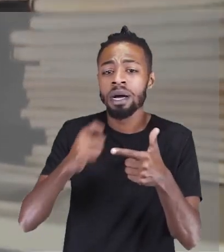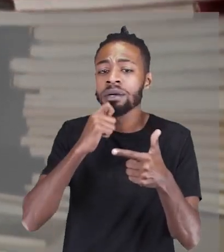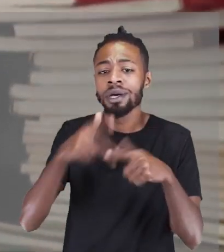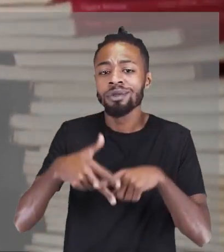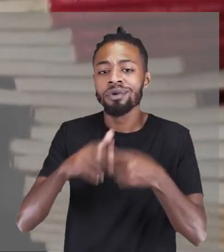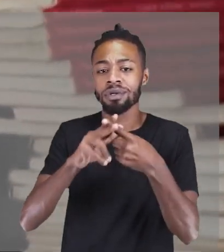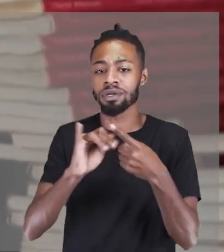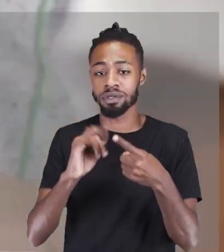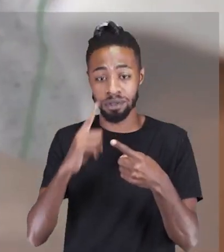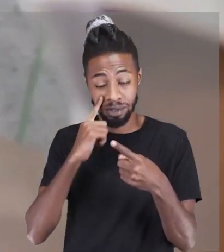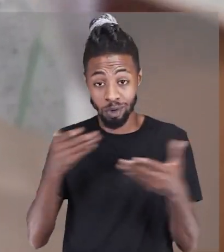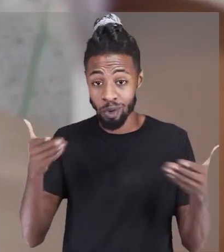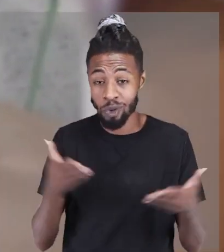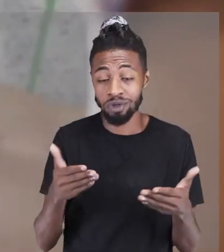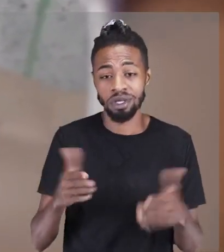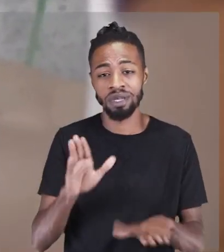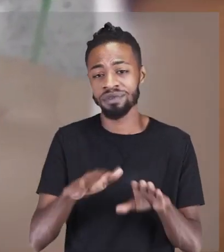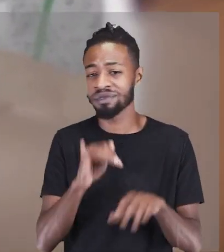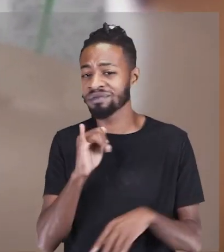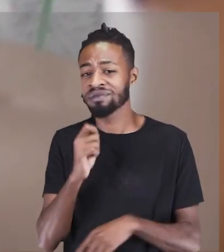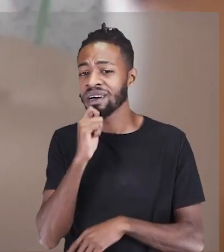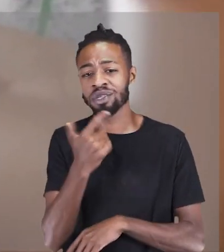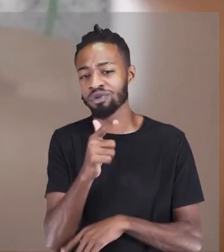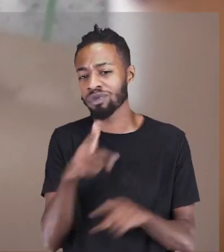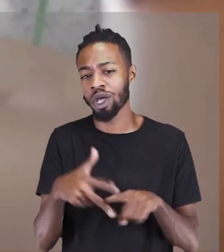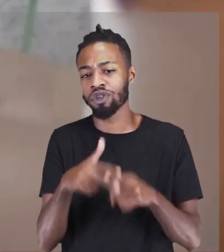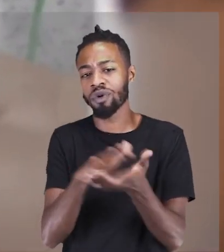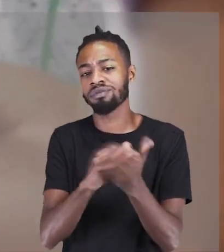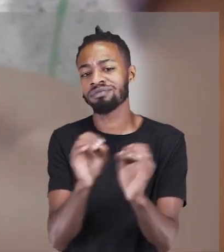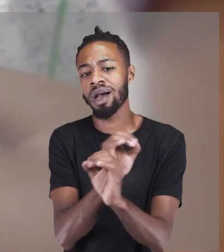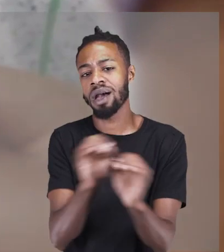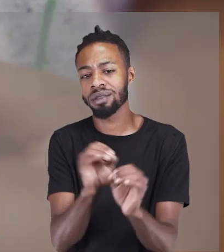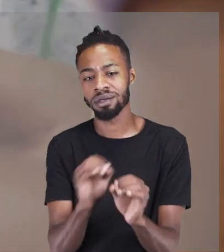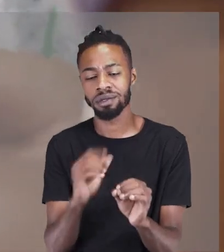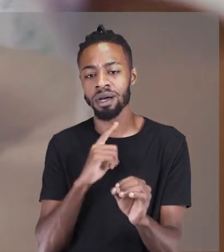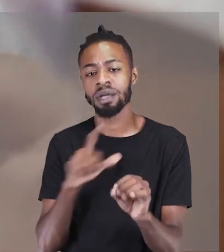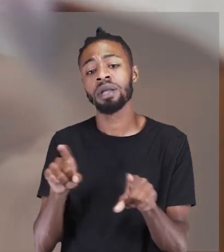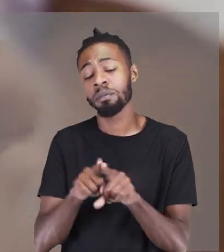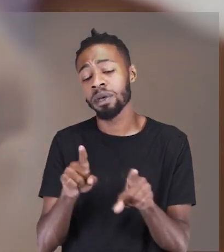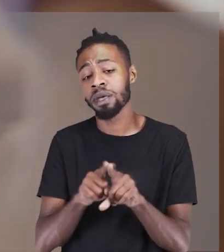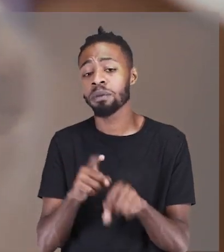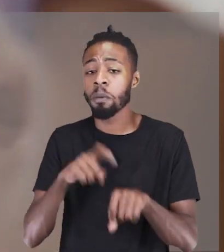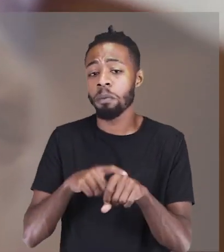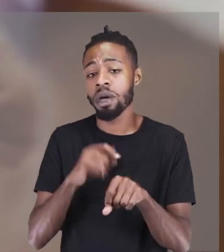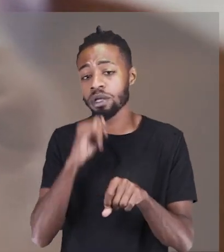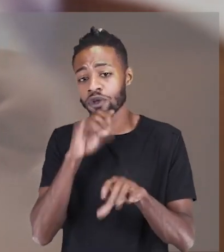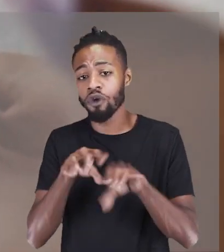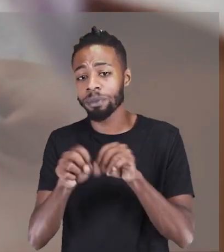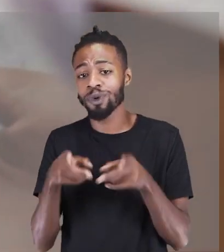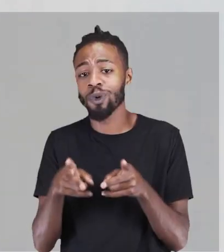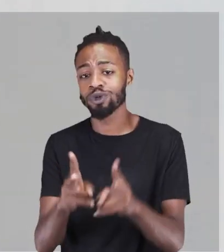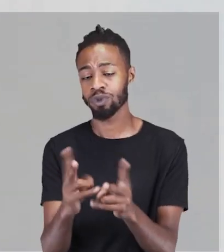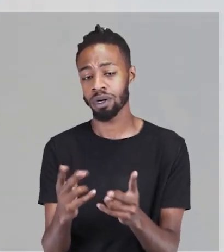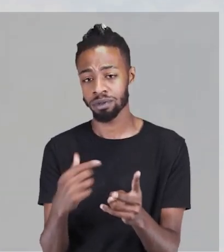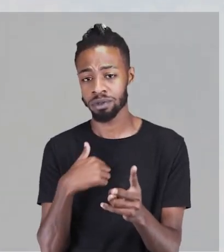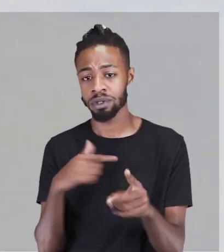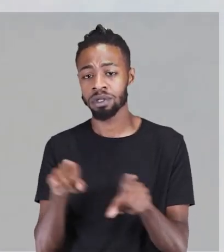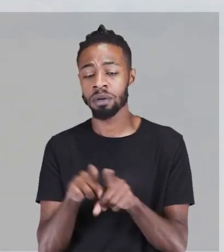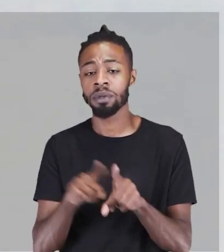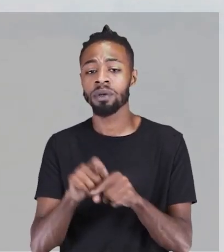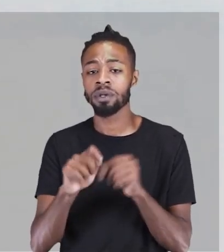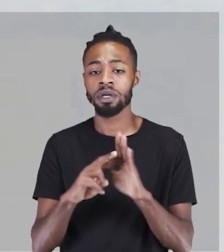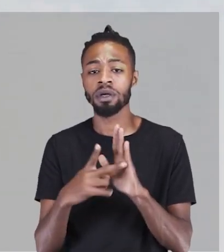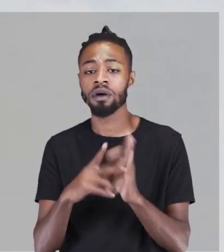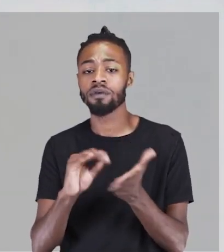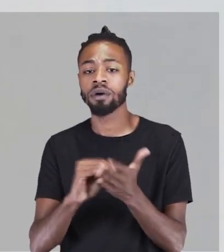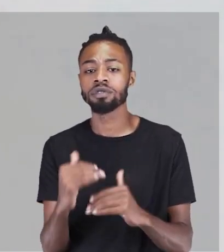formação inicial dos professores que, nas condições atuais, nem sequer são resolvidas nos momentos de formação continuada. Essas lacunas